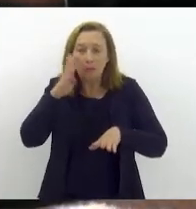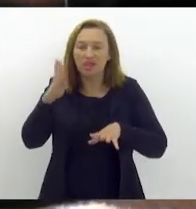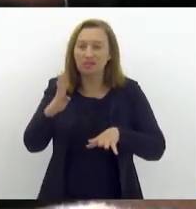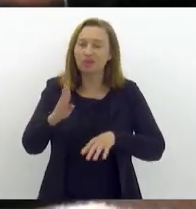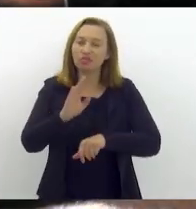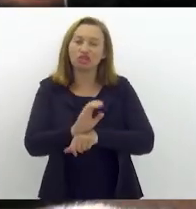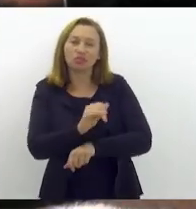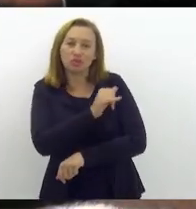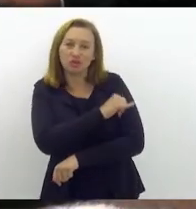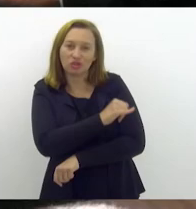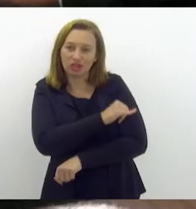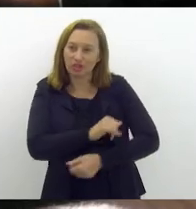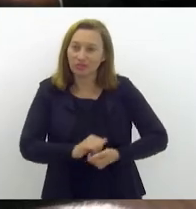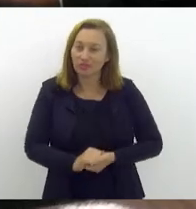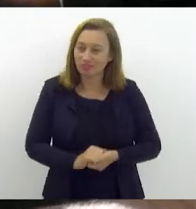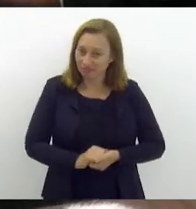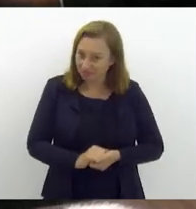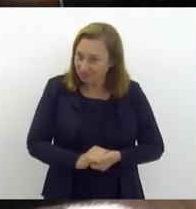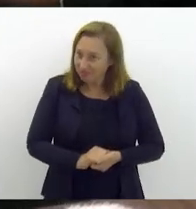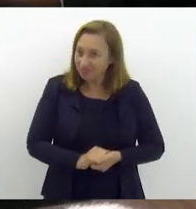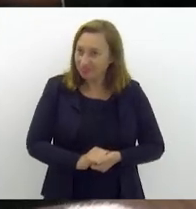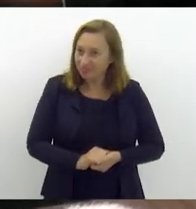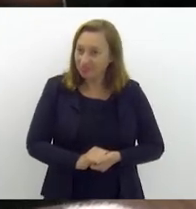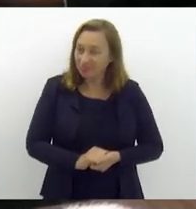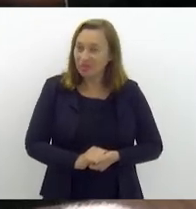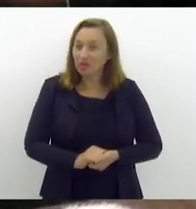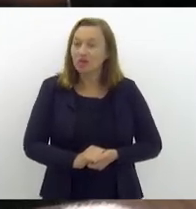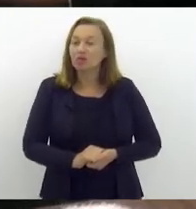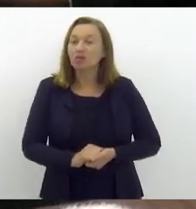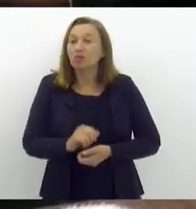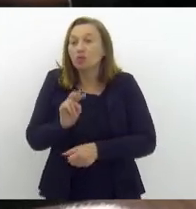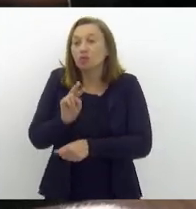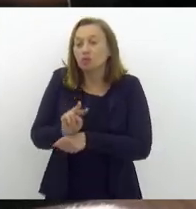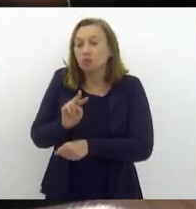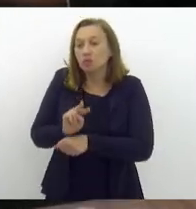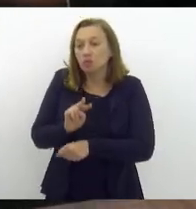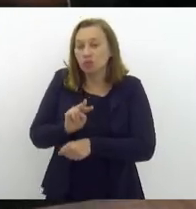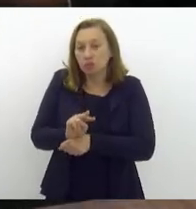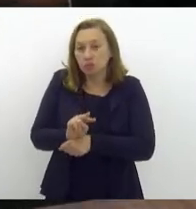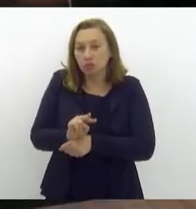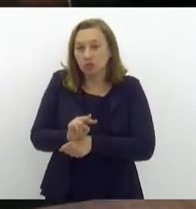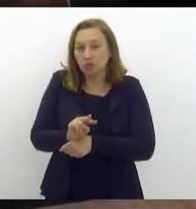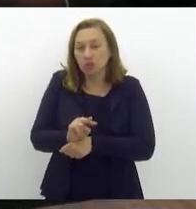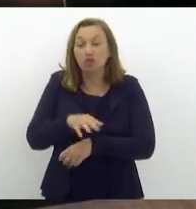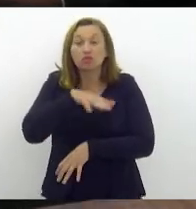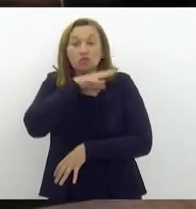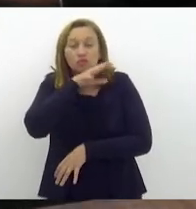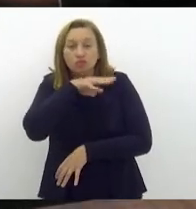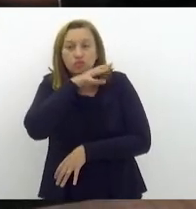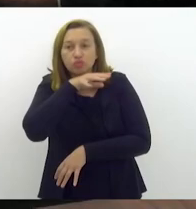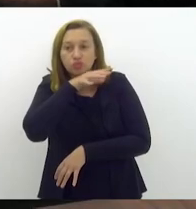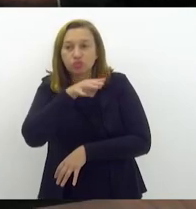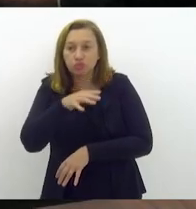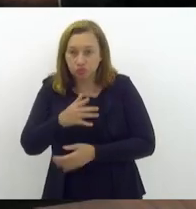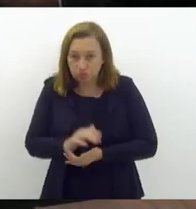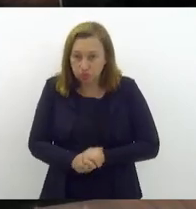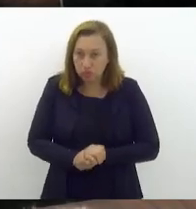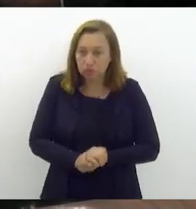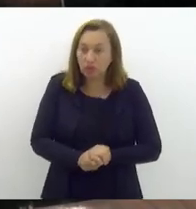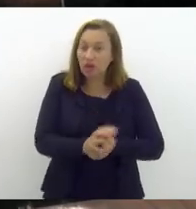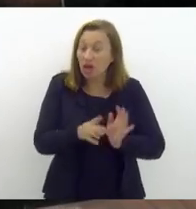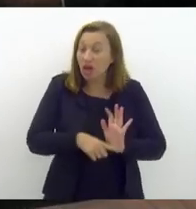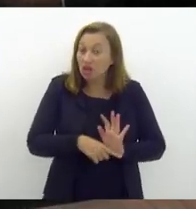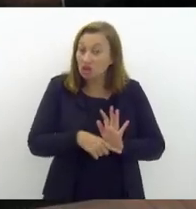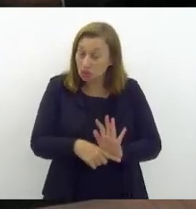nosso Estado do Rio de Janeiro, que é prestado pelos protetores e cuidadores de animais, né, que mais do que complementam